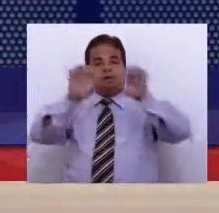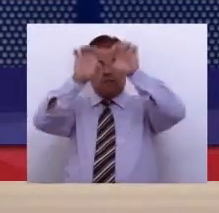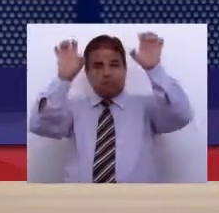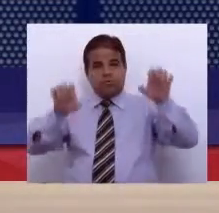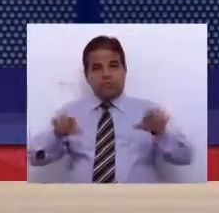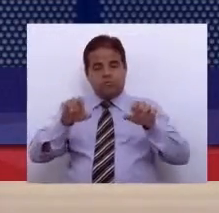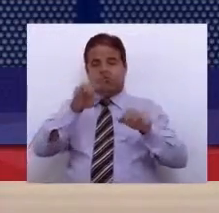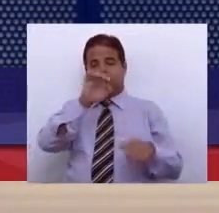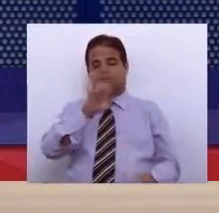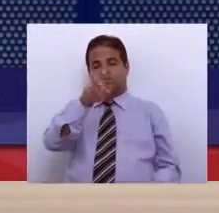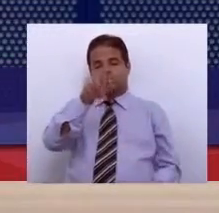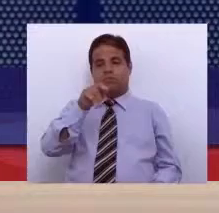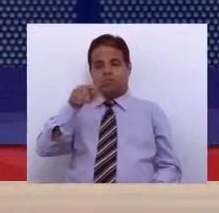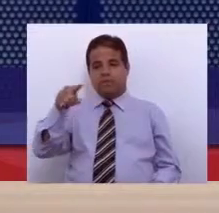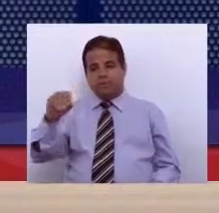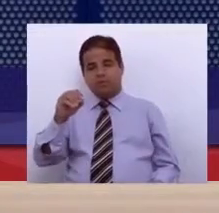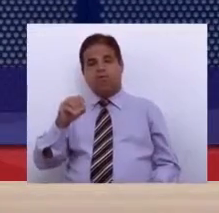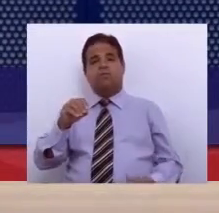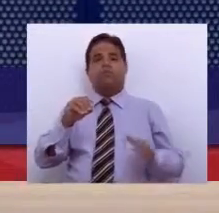executivo